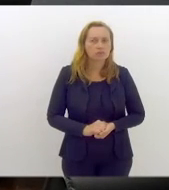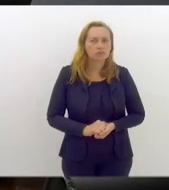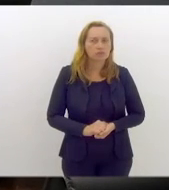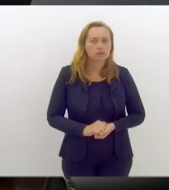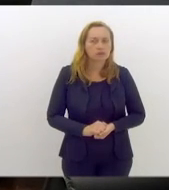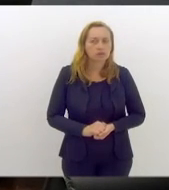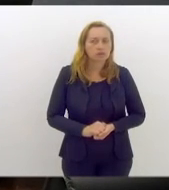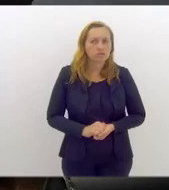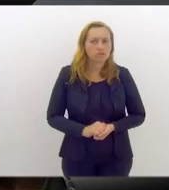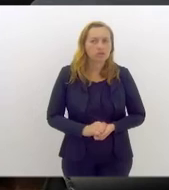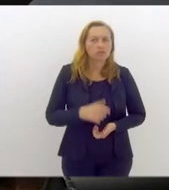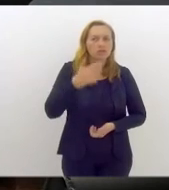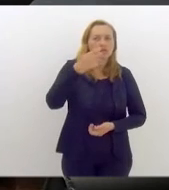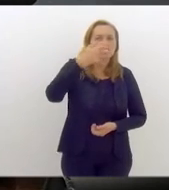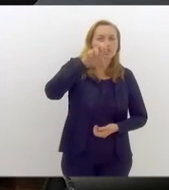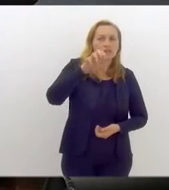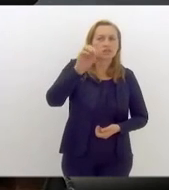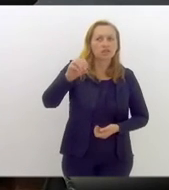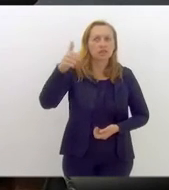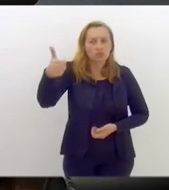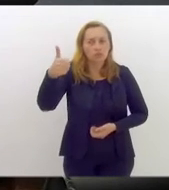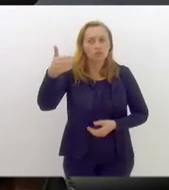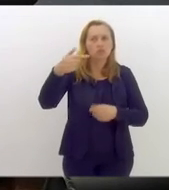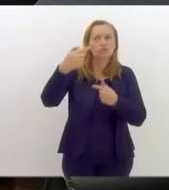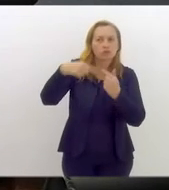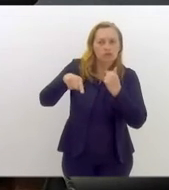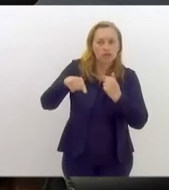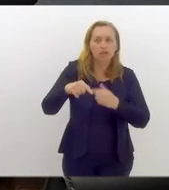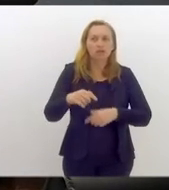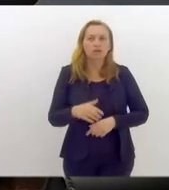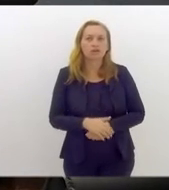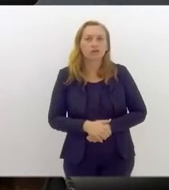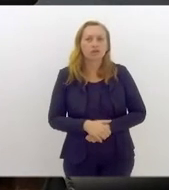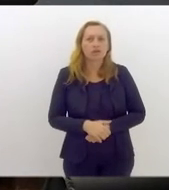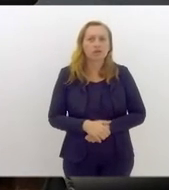Pode falar. 1501 contrário. Ok.